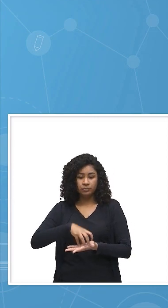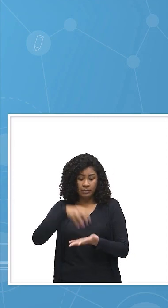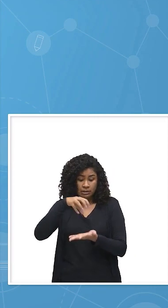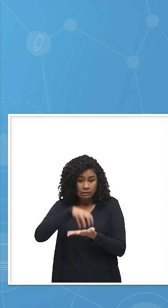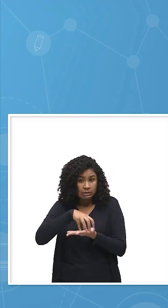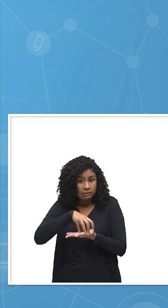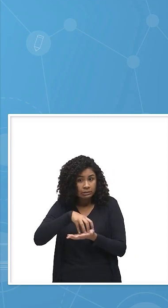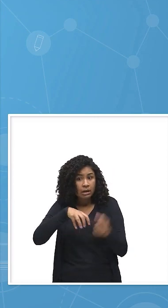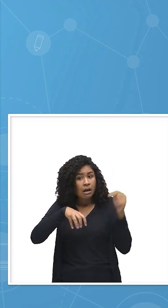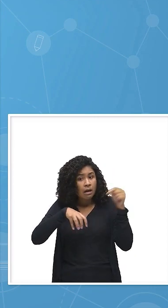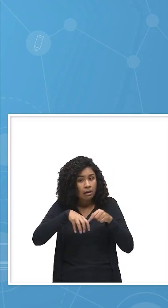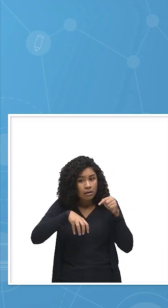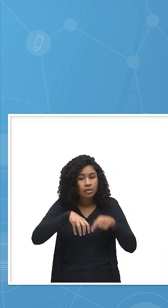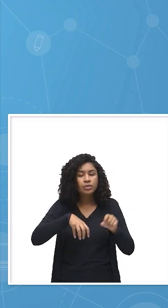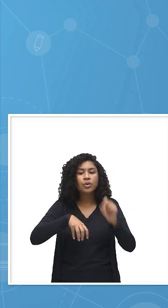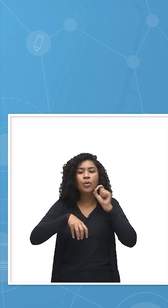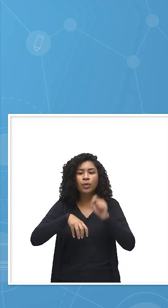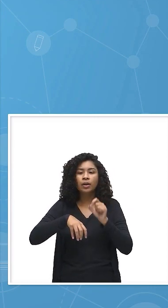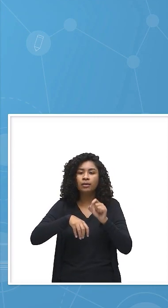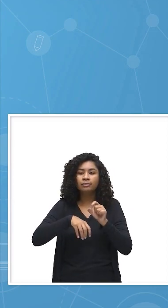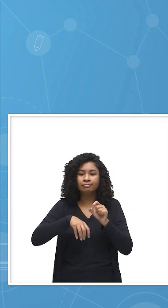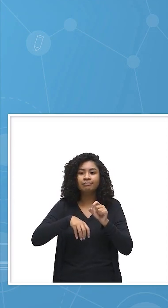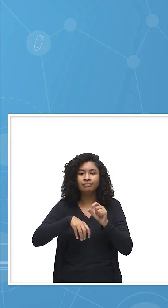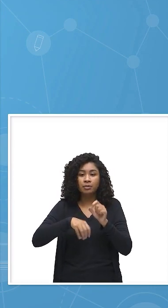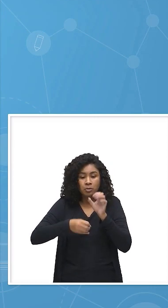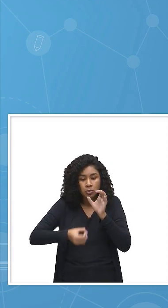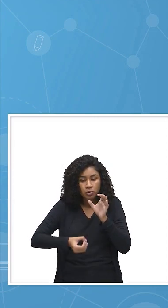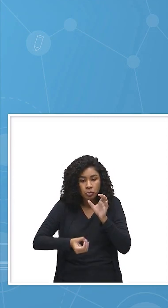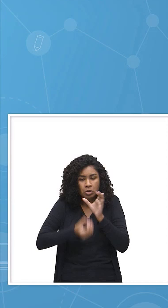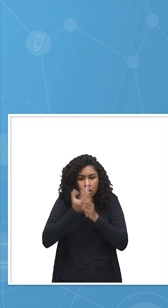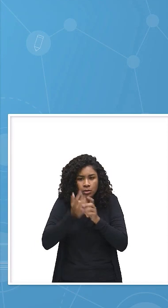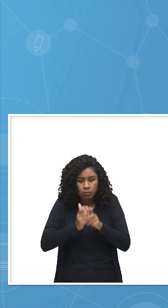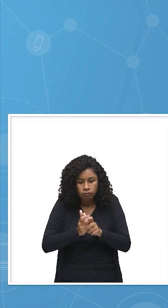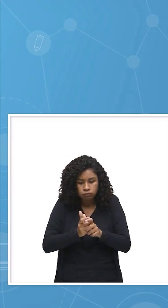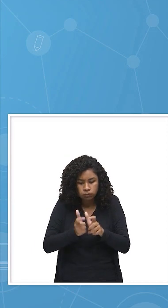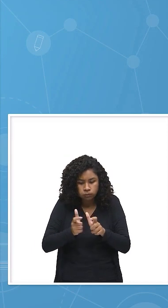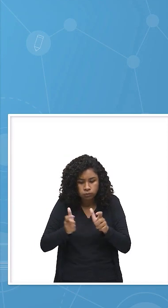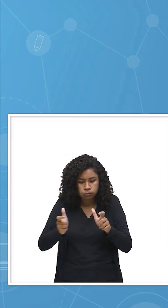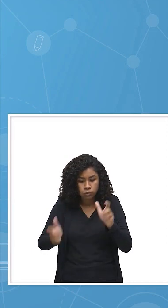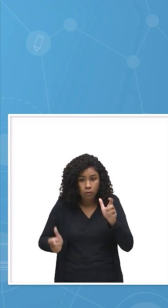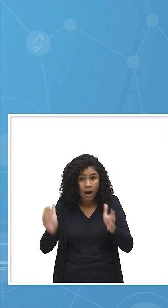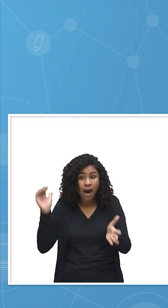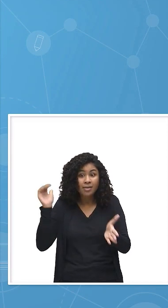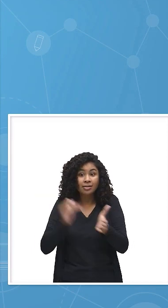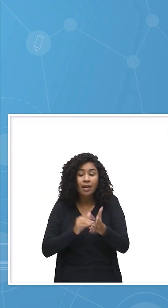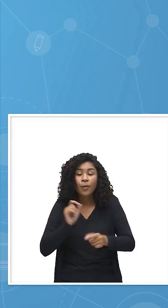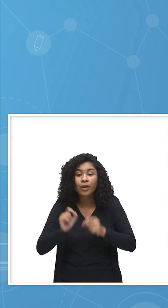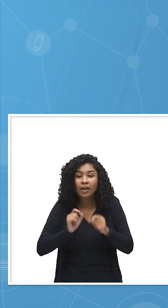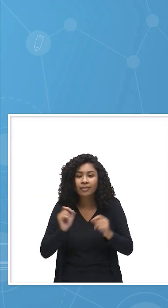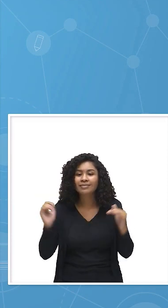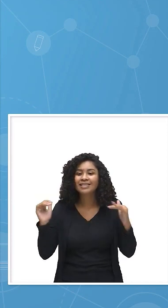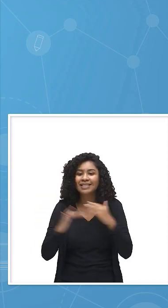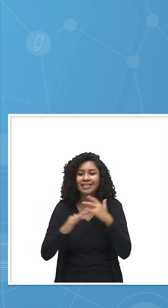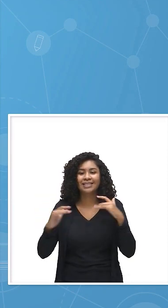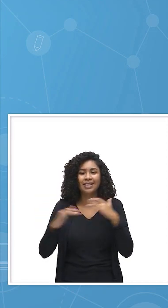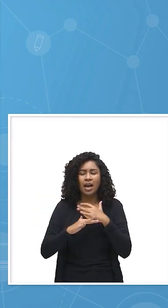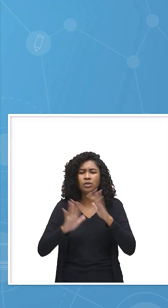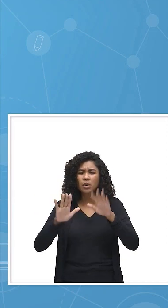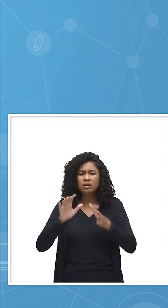os embriões das primeiras cidades. O que é uma aldeia, professora? Aldeia é